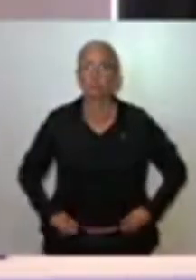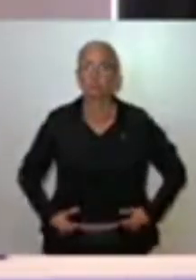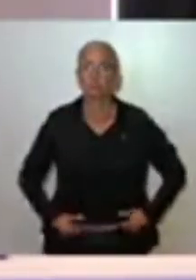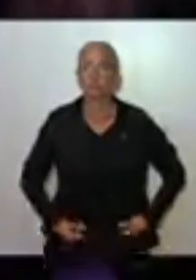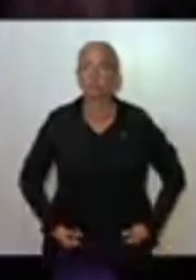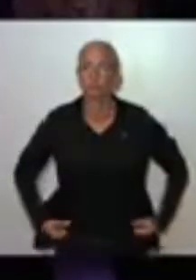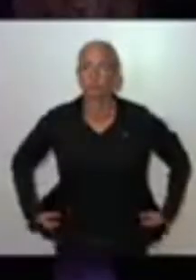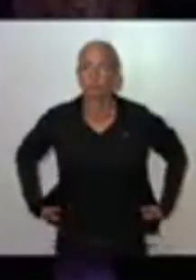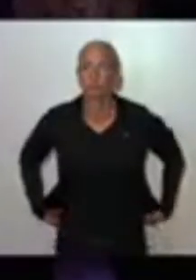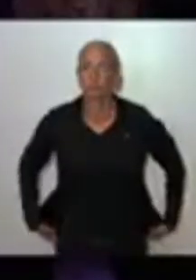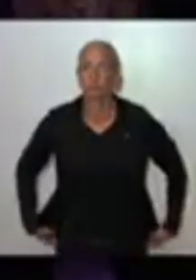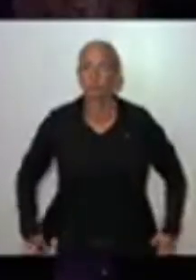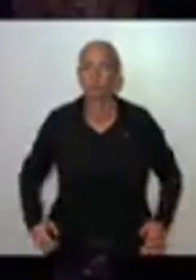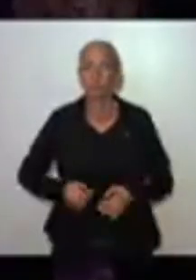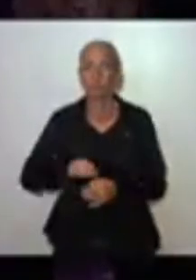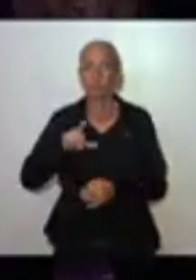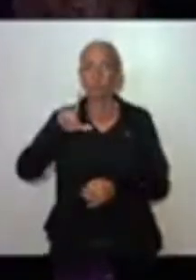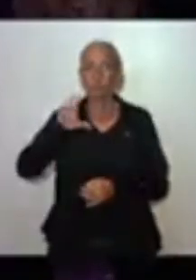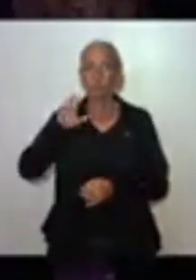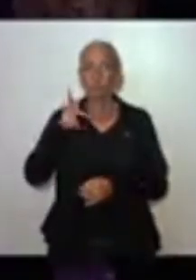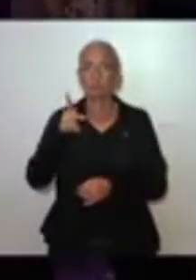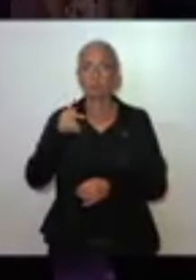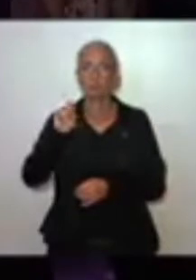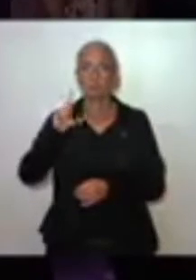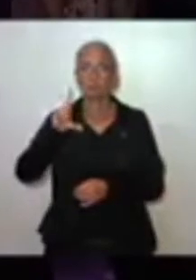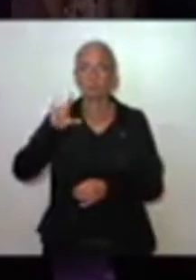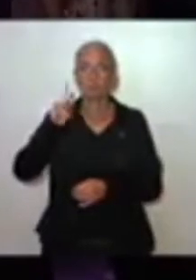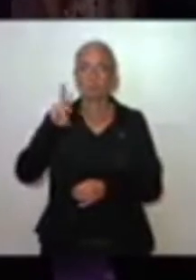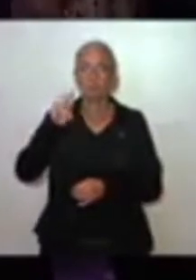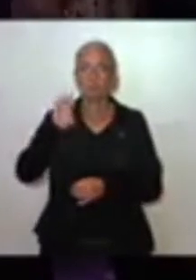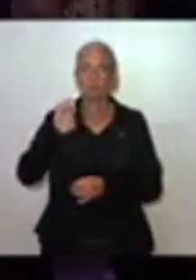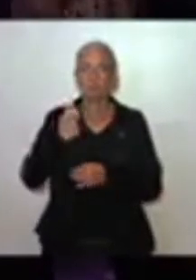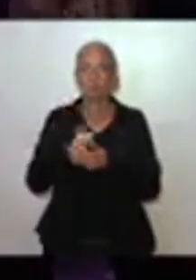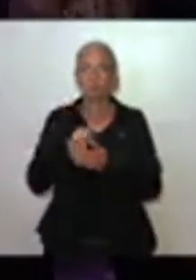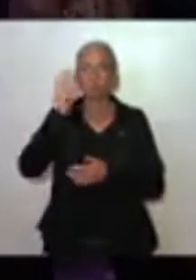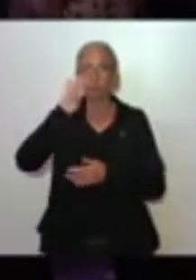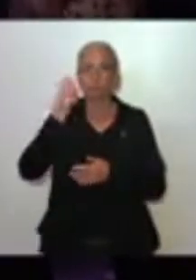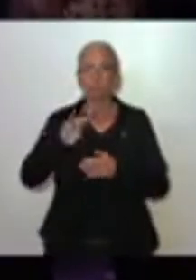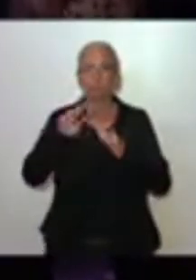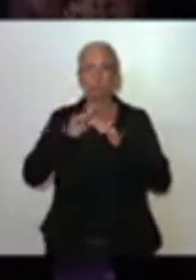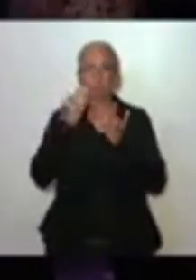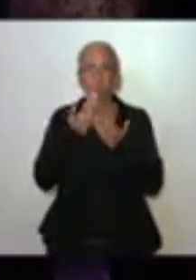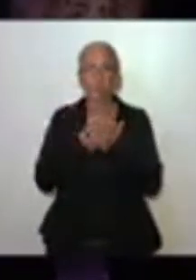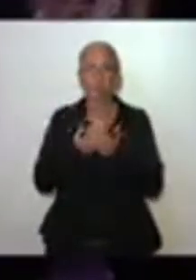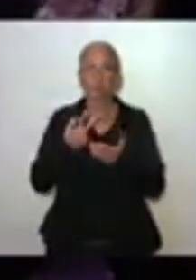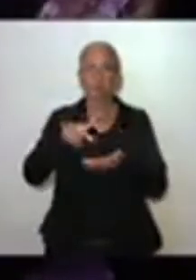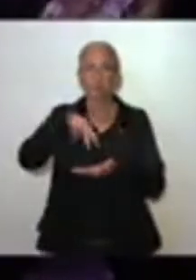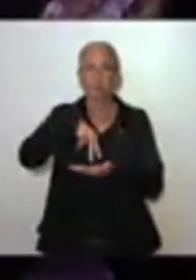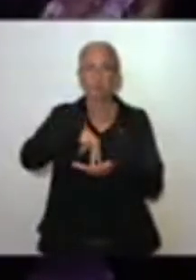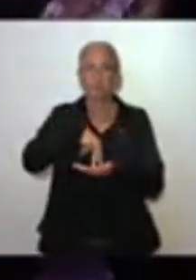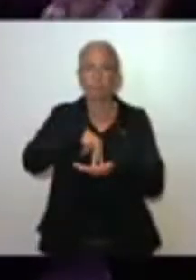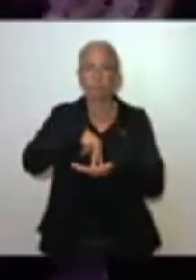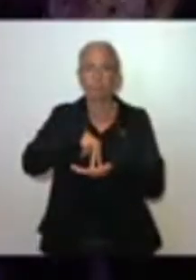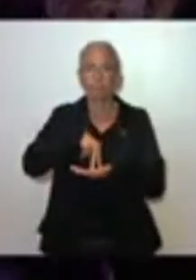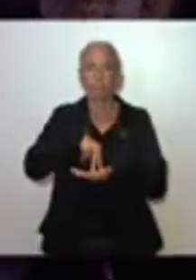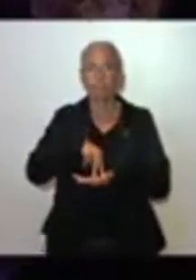o Felipe Carvalho Colégio Municipal Paulo Freire Armação dos Búzios de pé pé